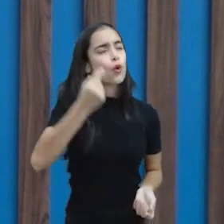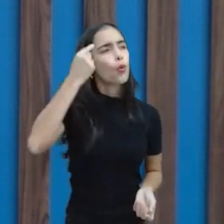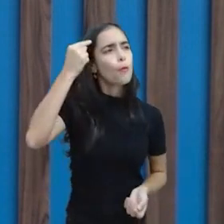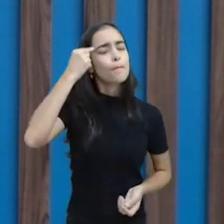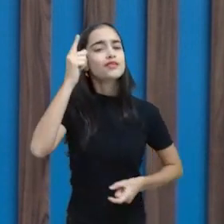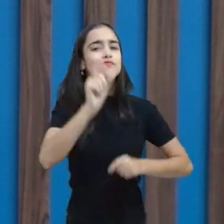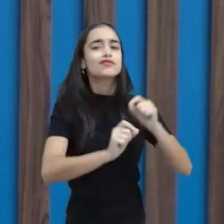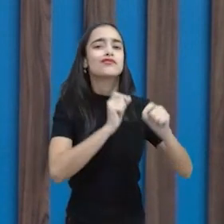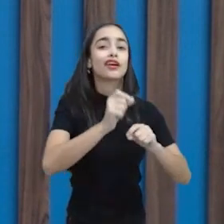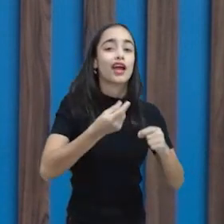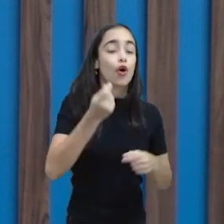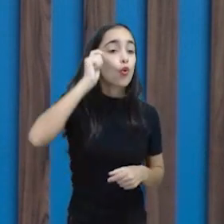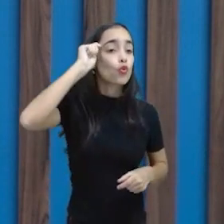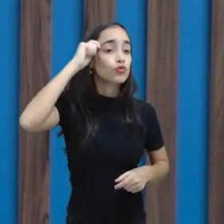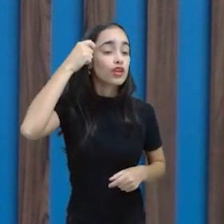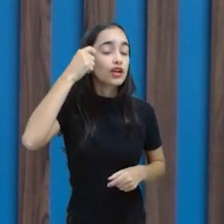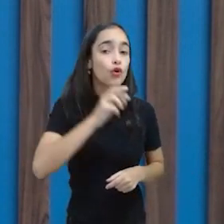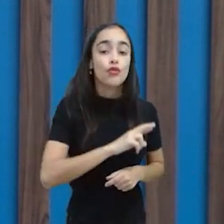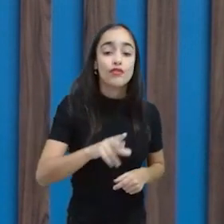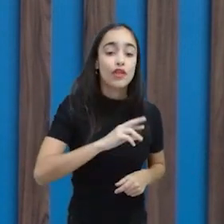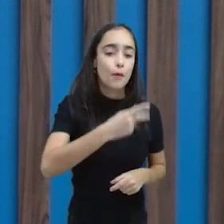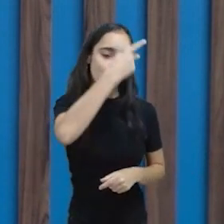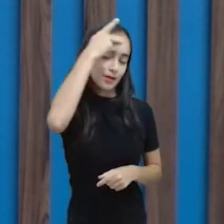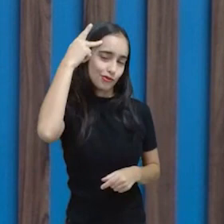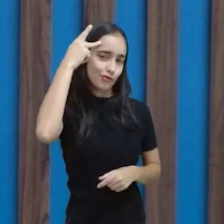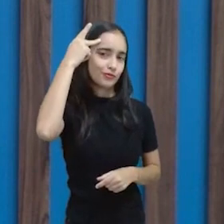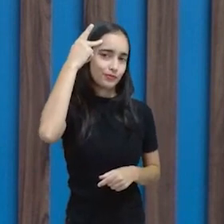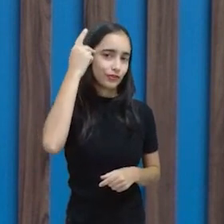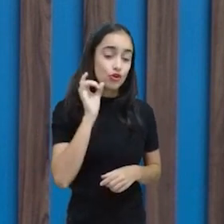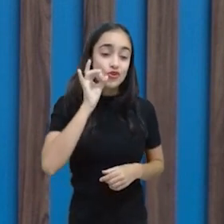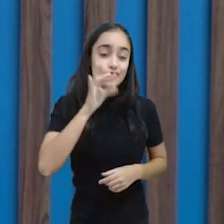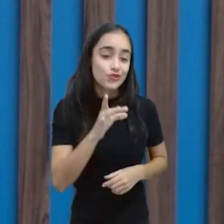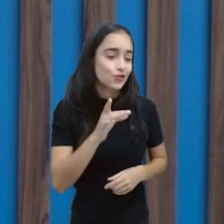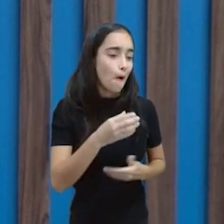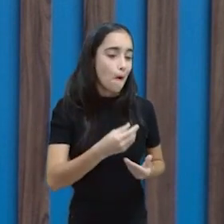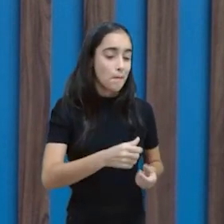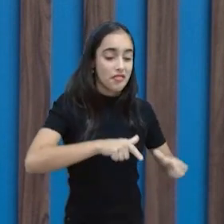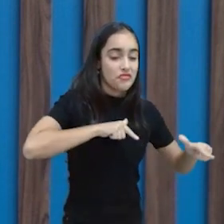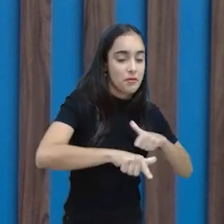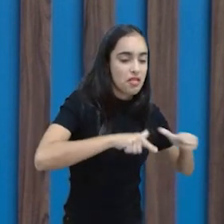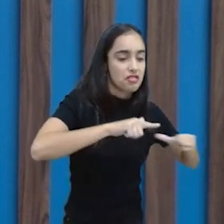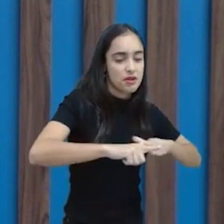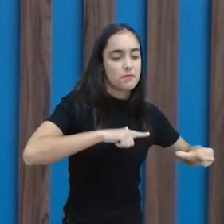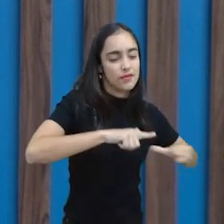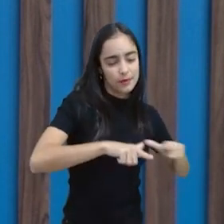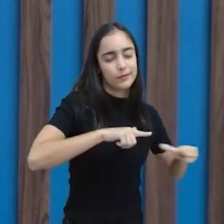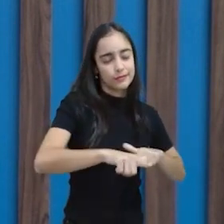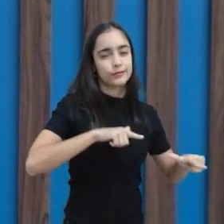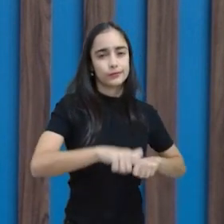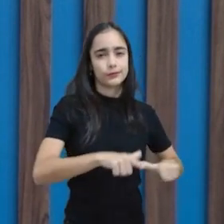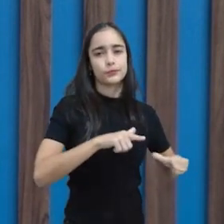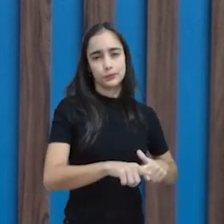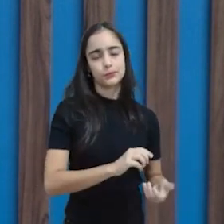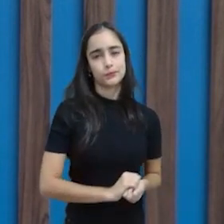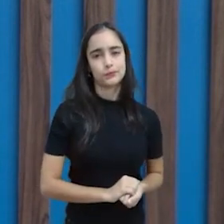pensamento, né, de que os negros eles não eram nem pessoas, né? Estavam ali para servir, né? Eram servos, né,